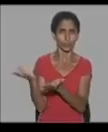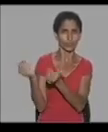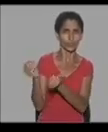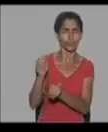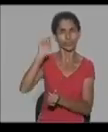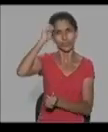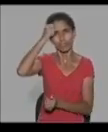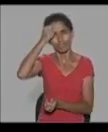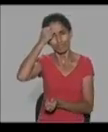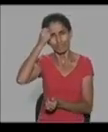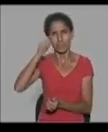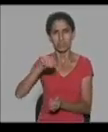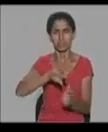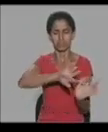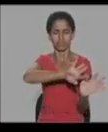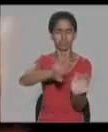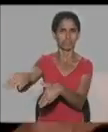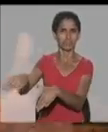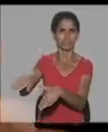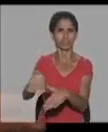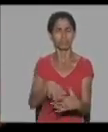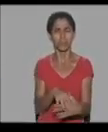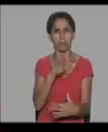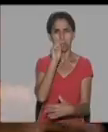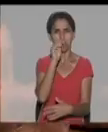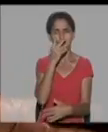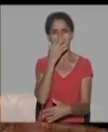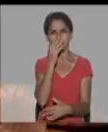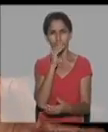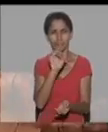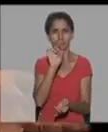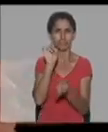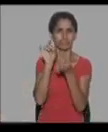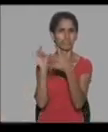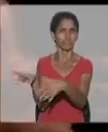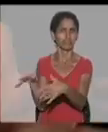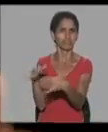juventude negra que foi jogada no território